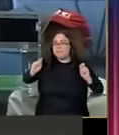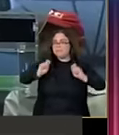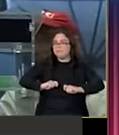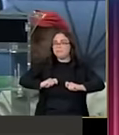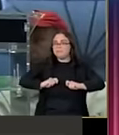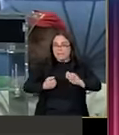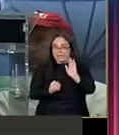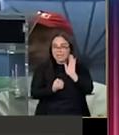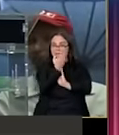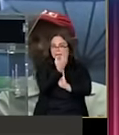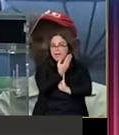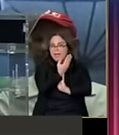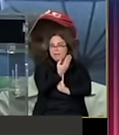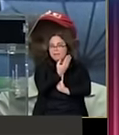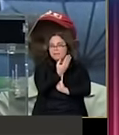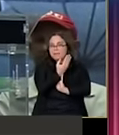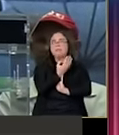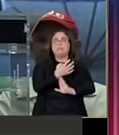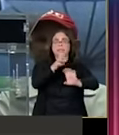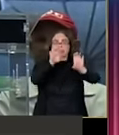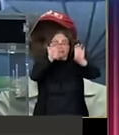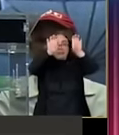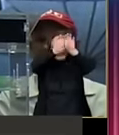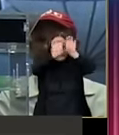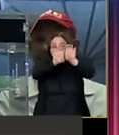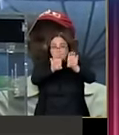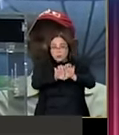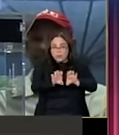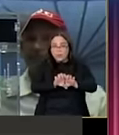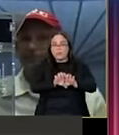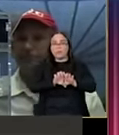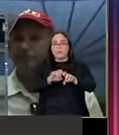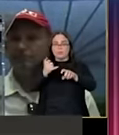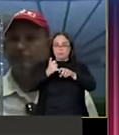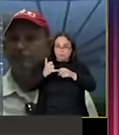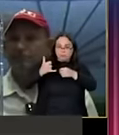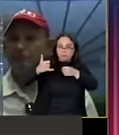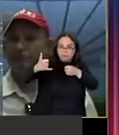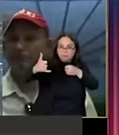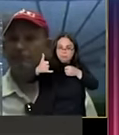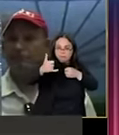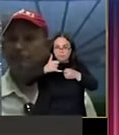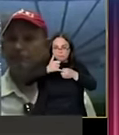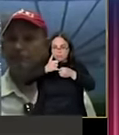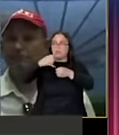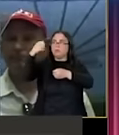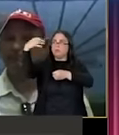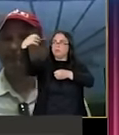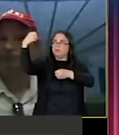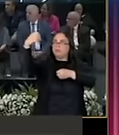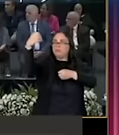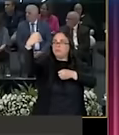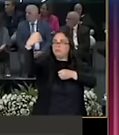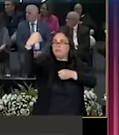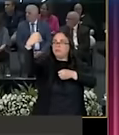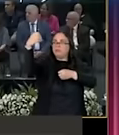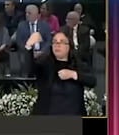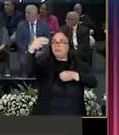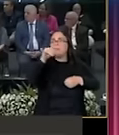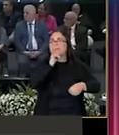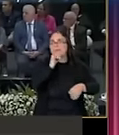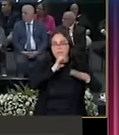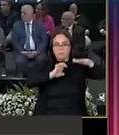rei ridículo, né, com a fantasia esfarrapada e contando